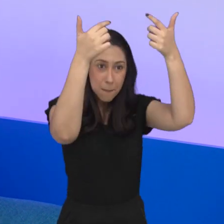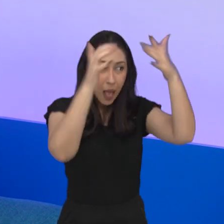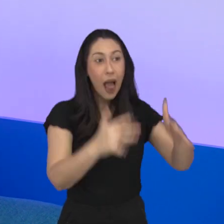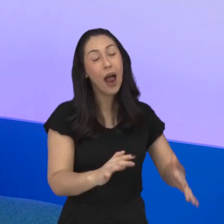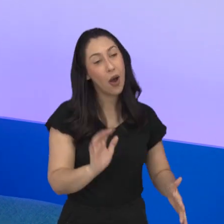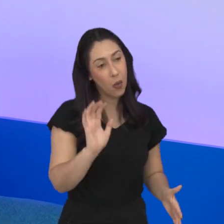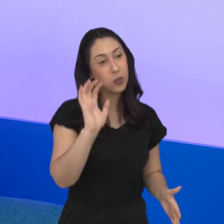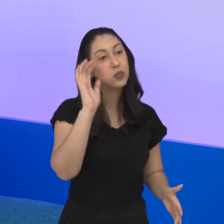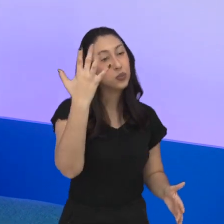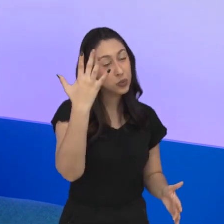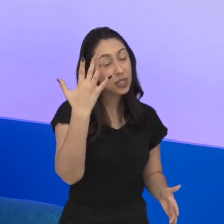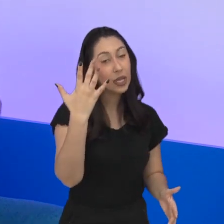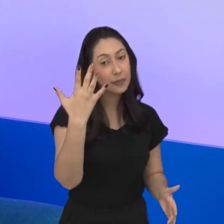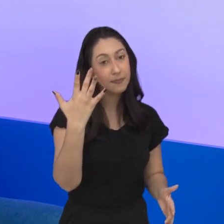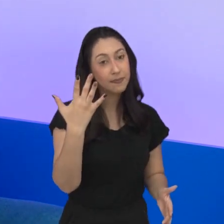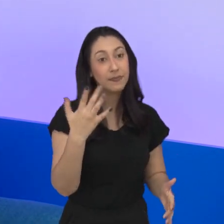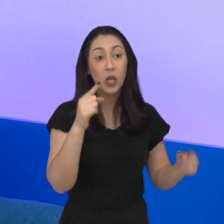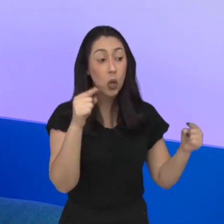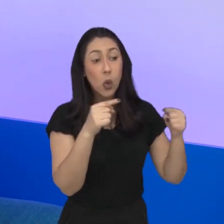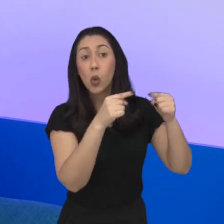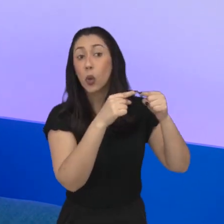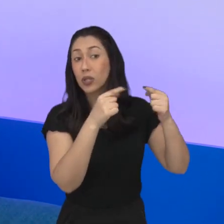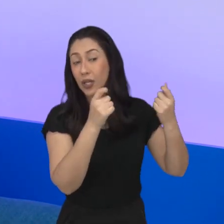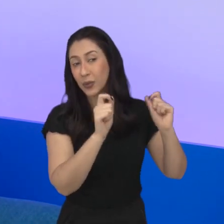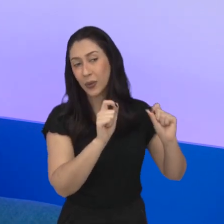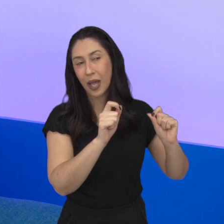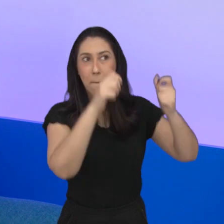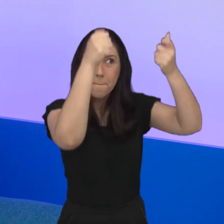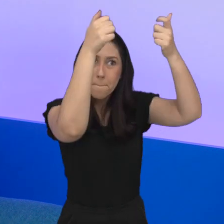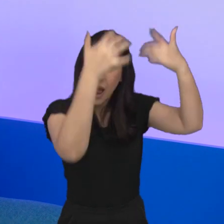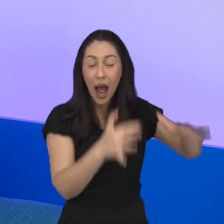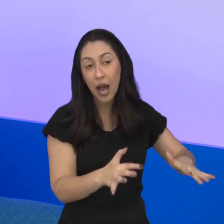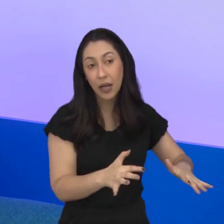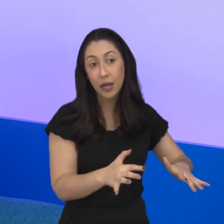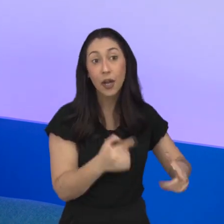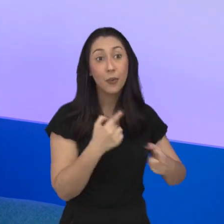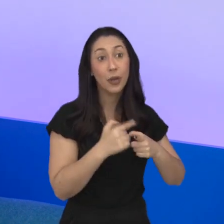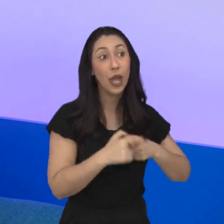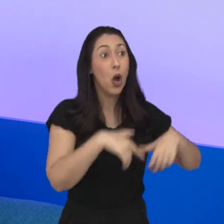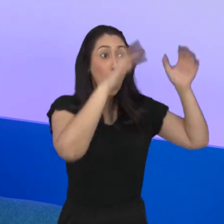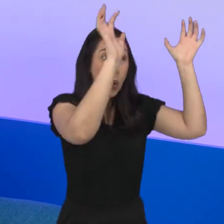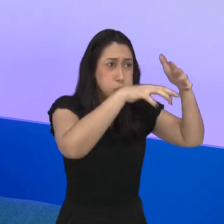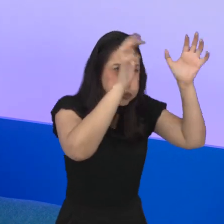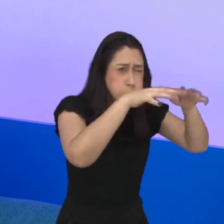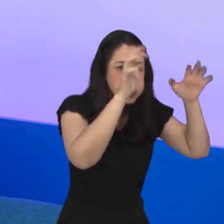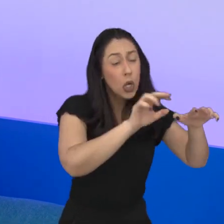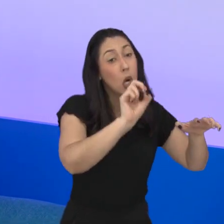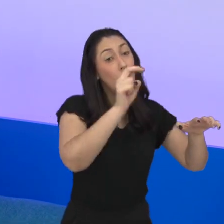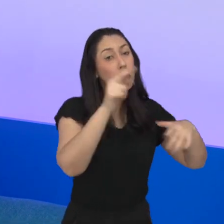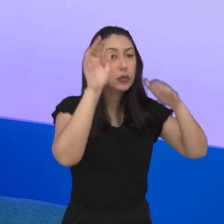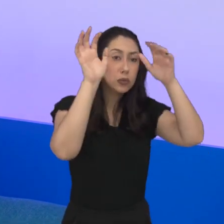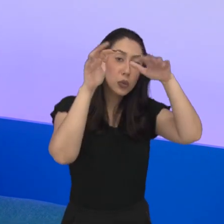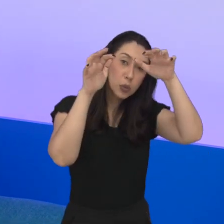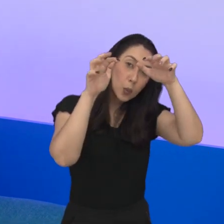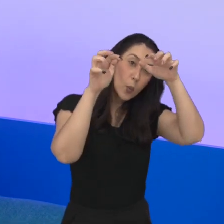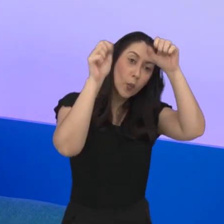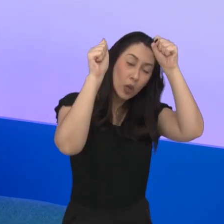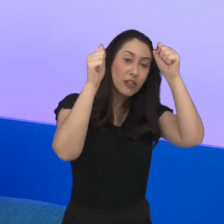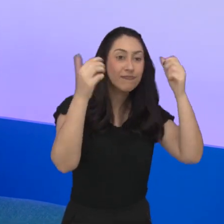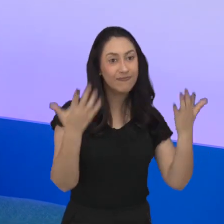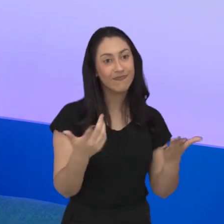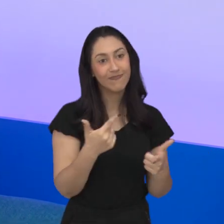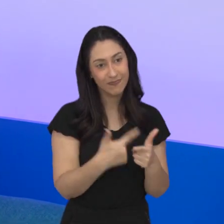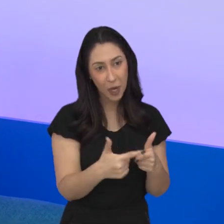mais recorrentes. E geralmente esses eventos extremos estão relacionados a desastres, seja por excesso ou por falta de chuva, né? Então, o